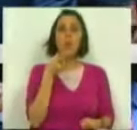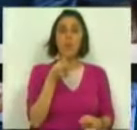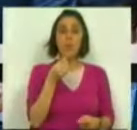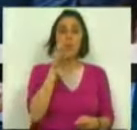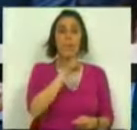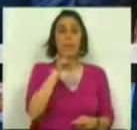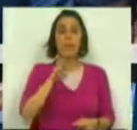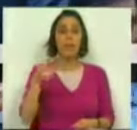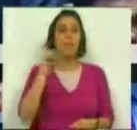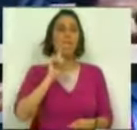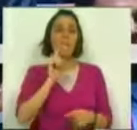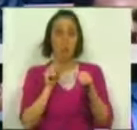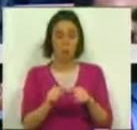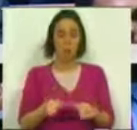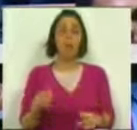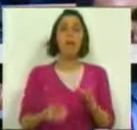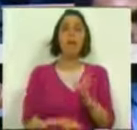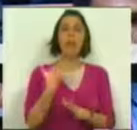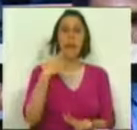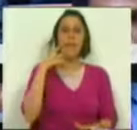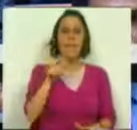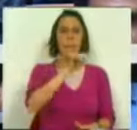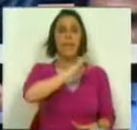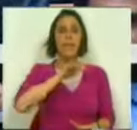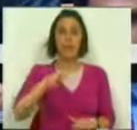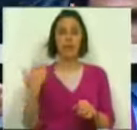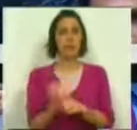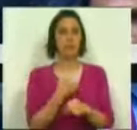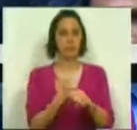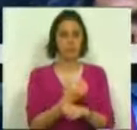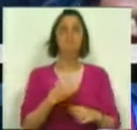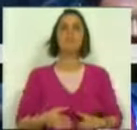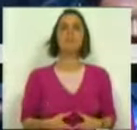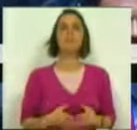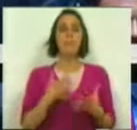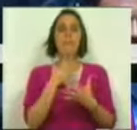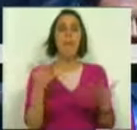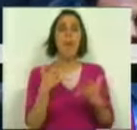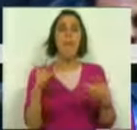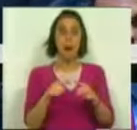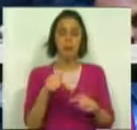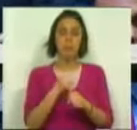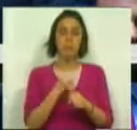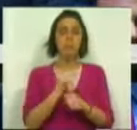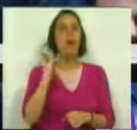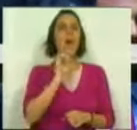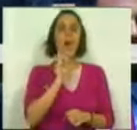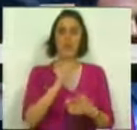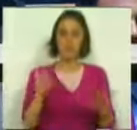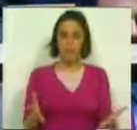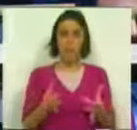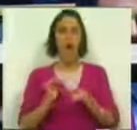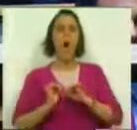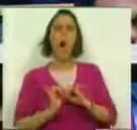90 milhões de euros, que cria 1.500 postos de trabalho, a maior parte dele trabalho qualificado.